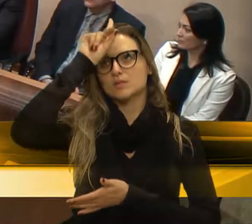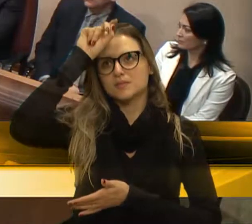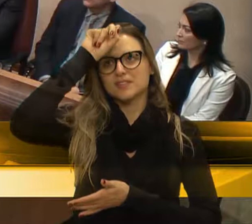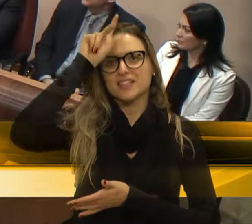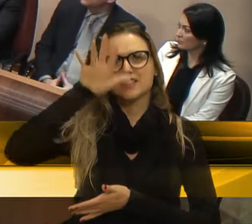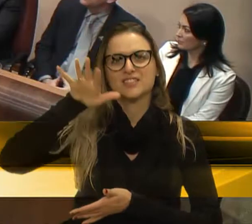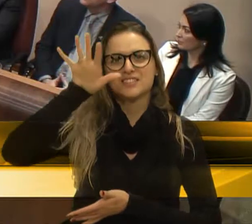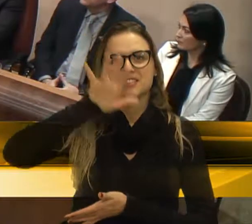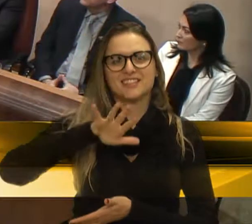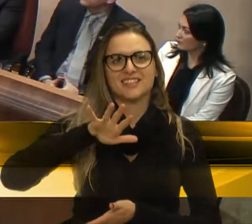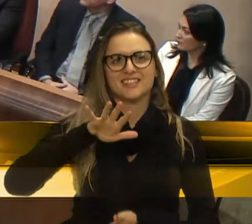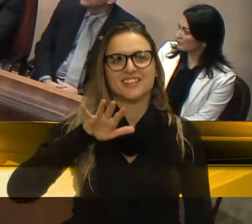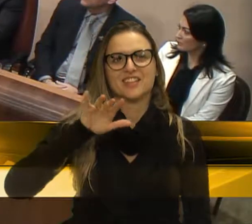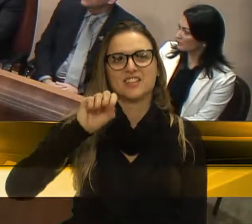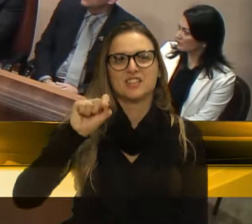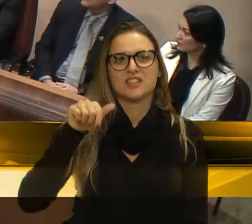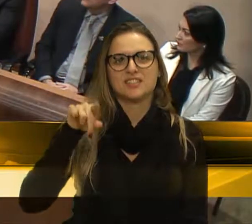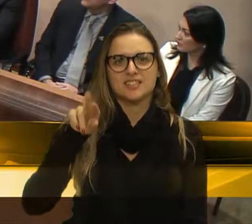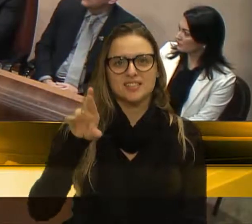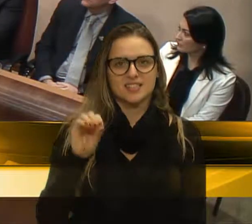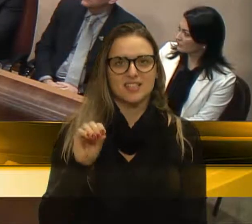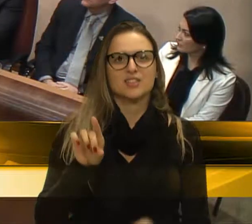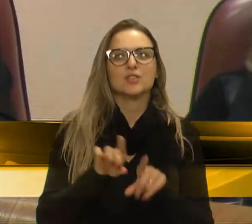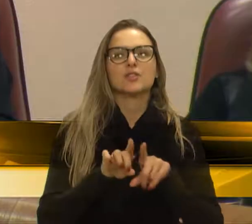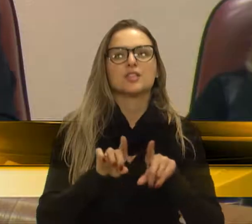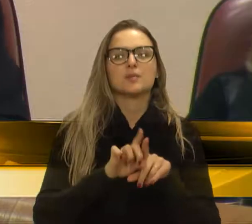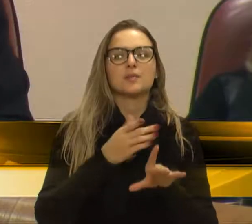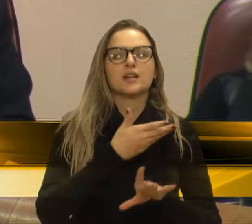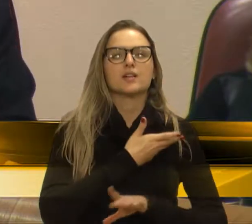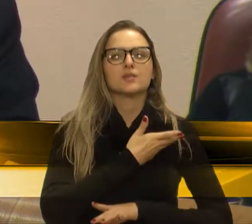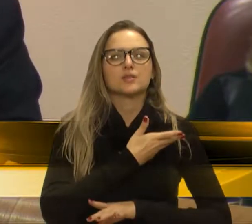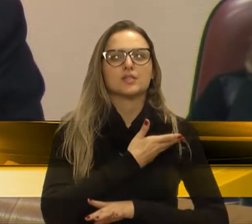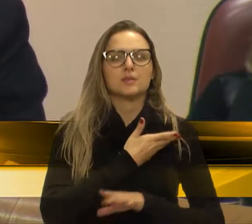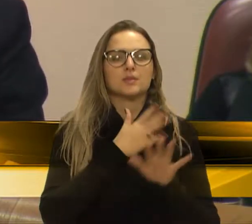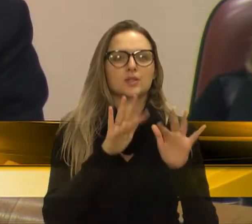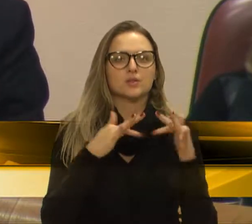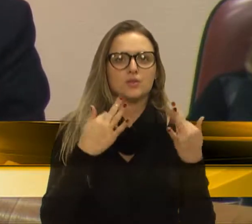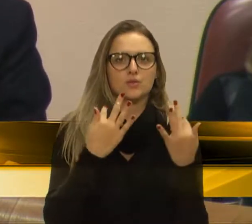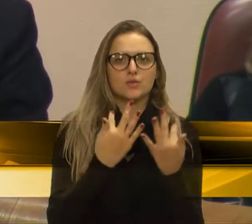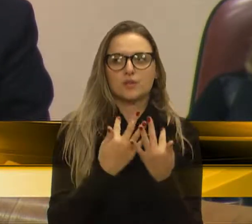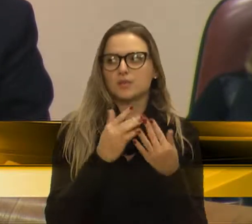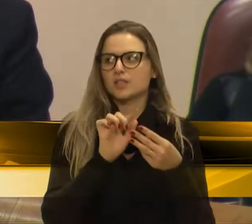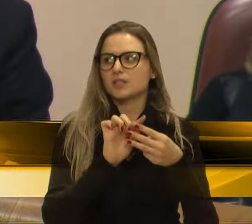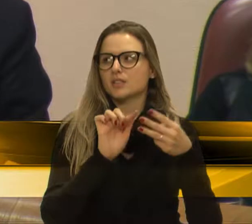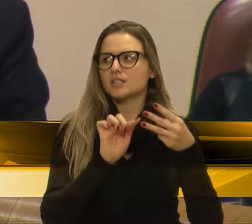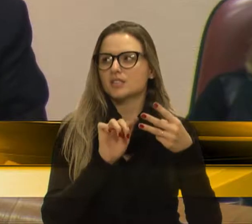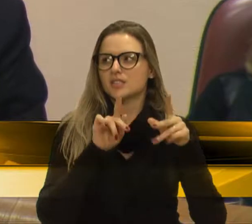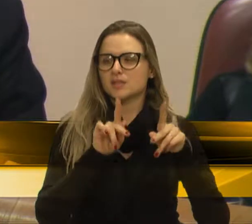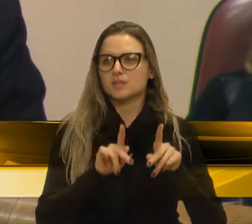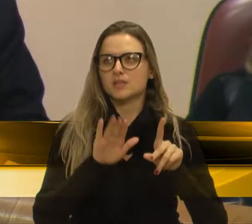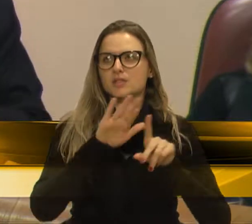Junqueira, agradecendo a presença dos amigos e familiares dos homenageados.